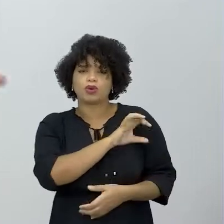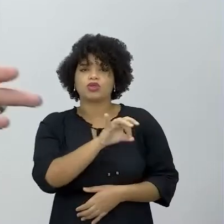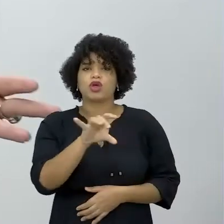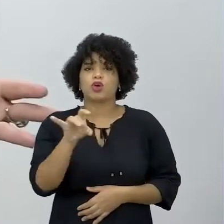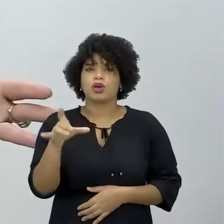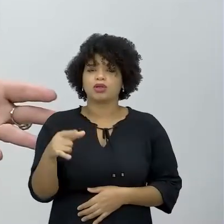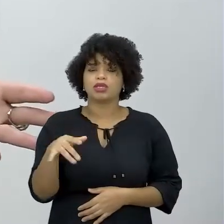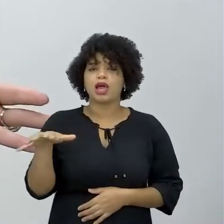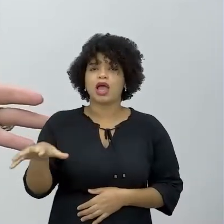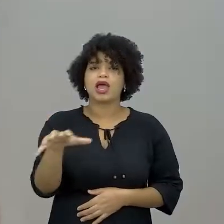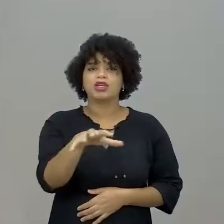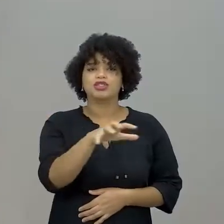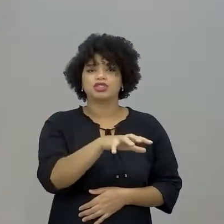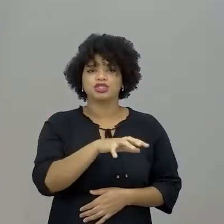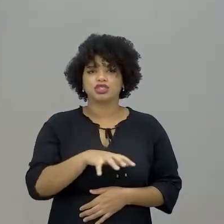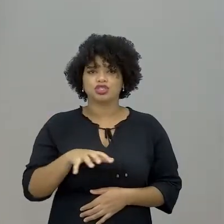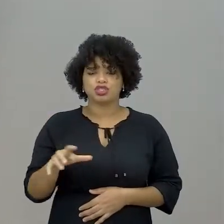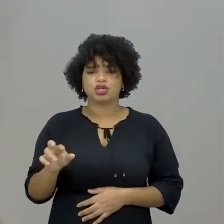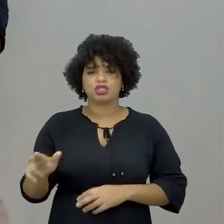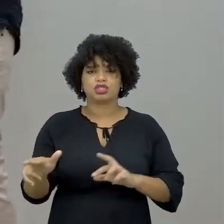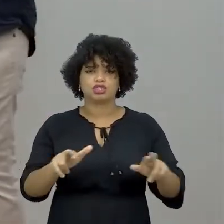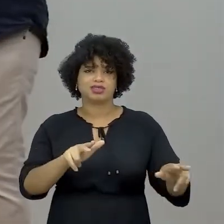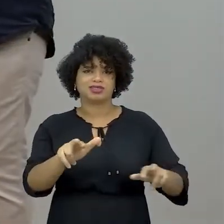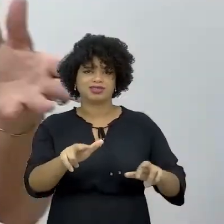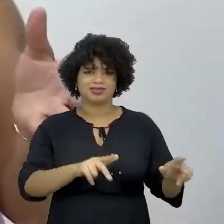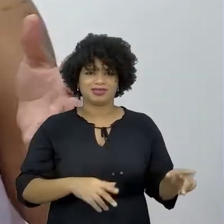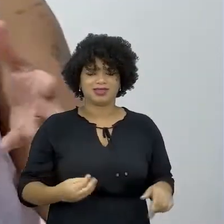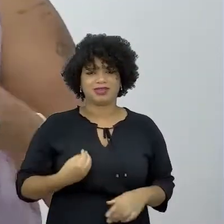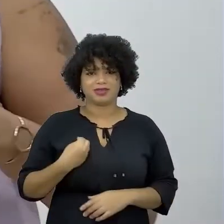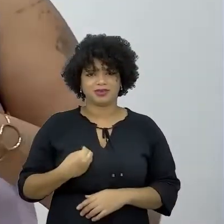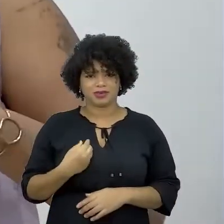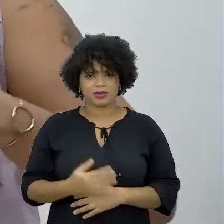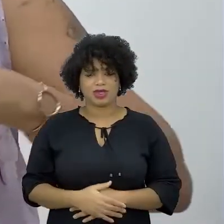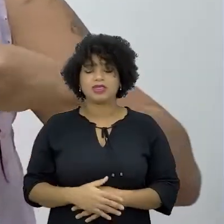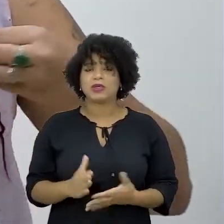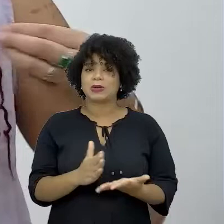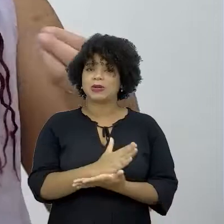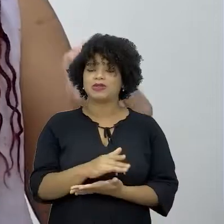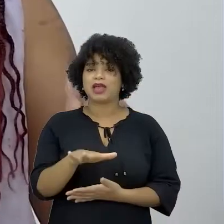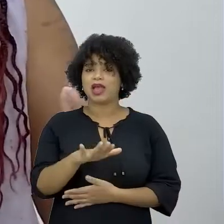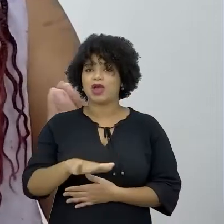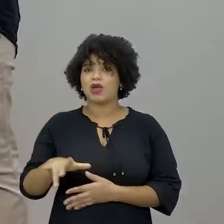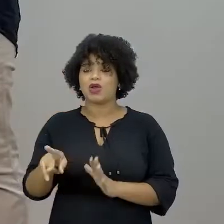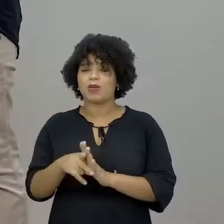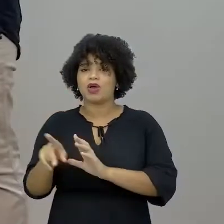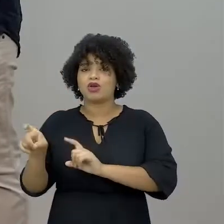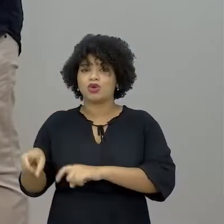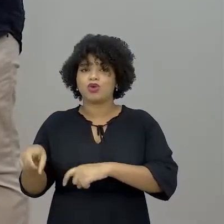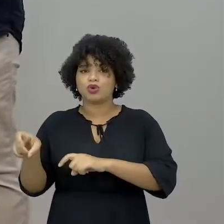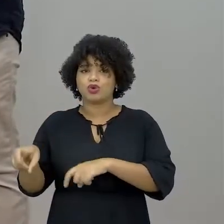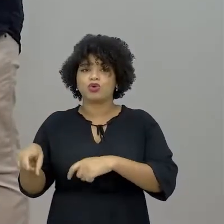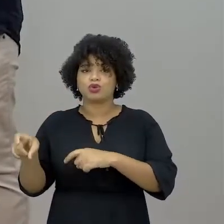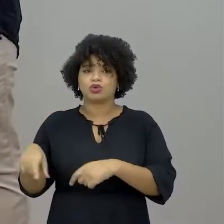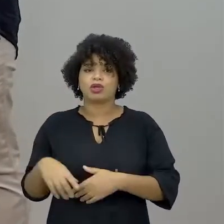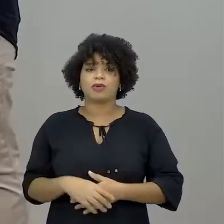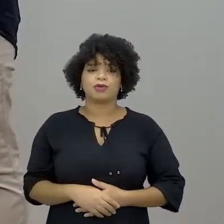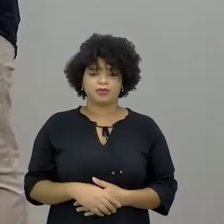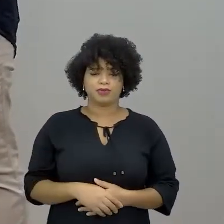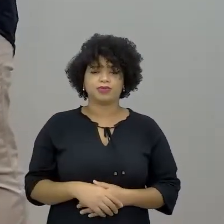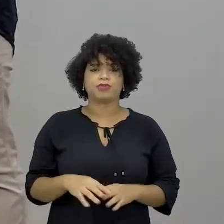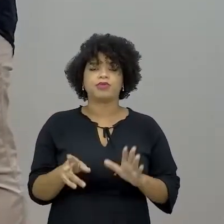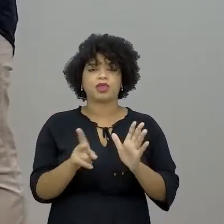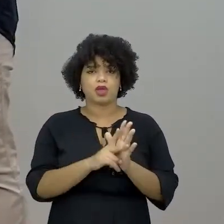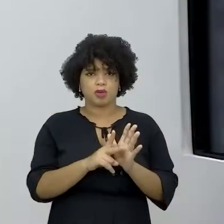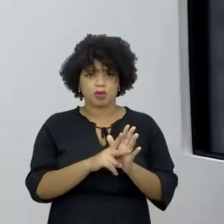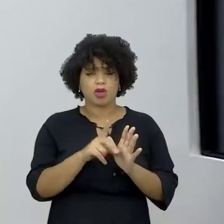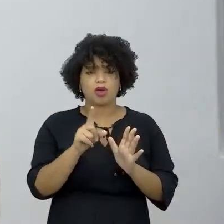está em uma região diferente, né? E a gente pode pensar que alguns estão numa zona mais rural, outros mais industrial,